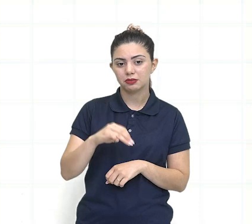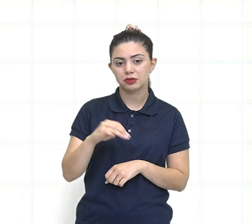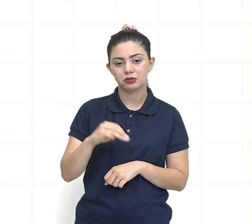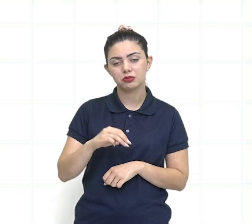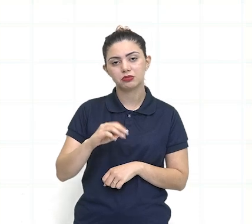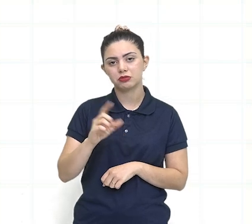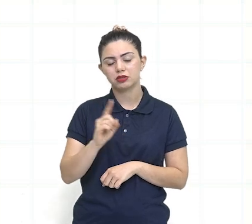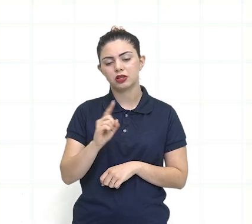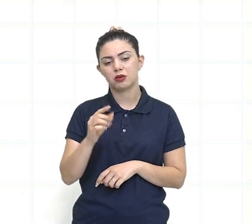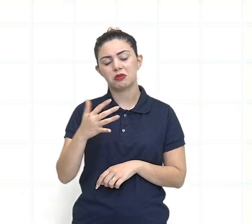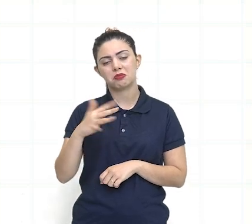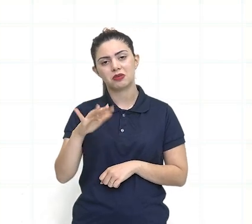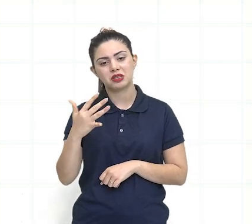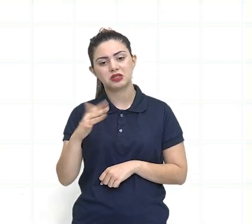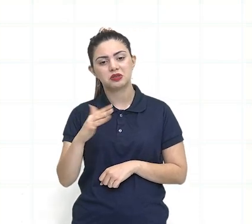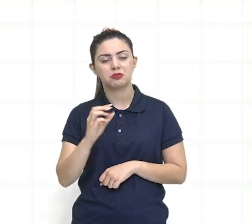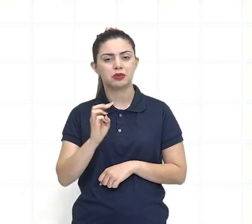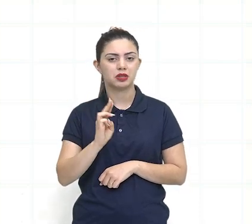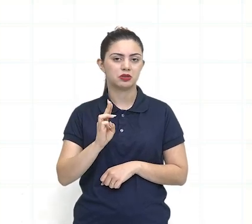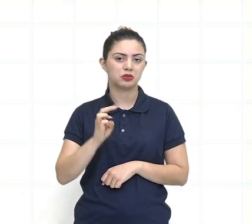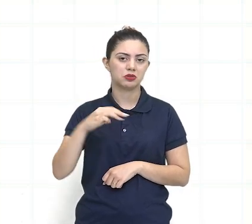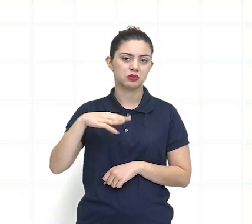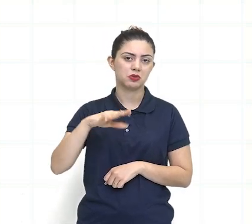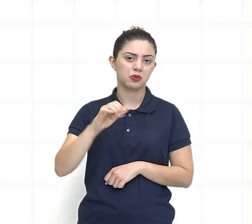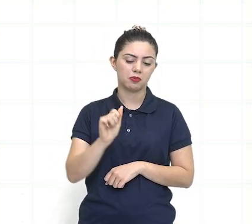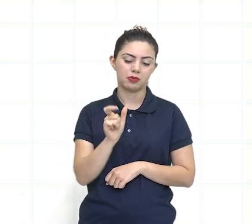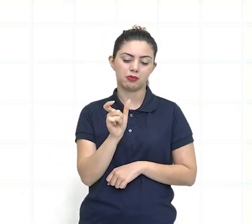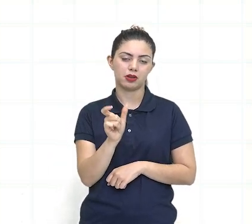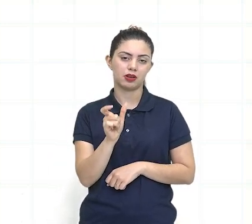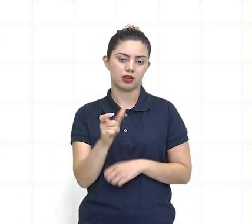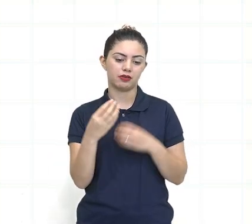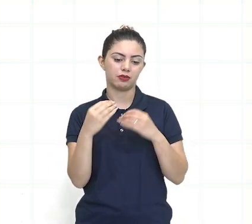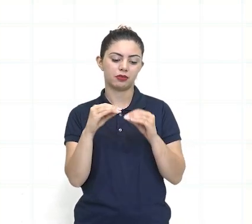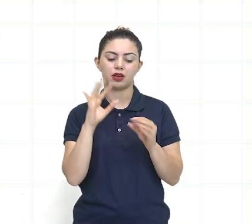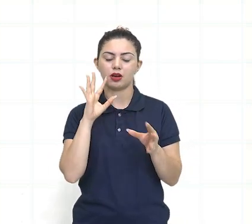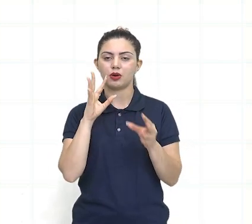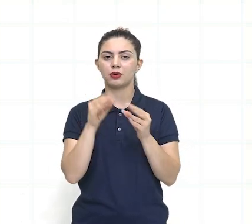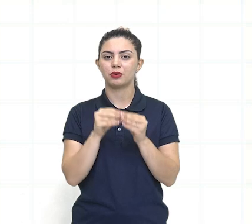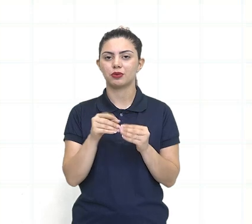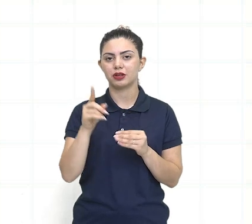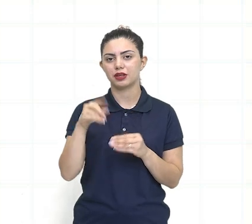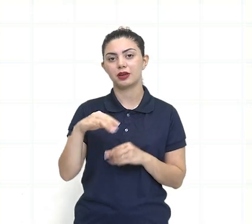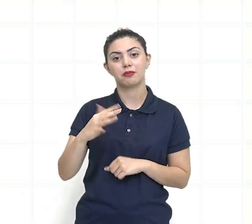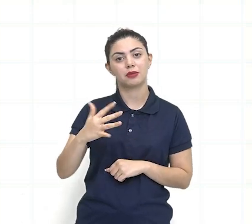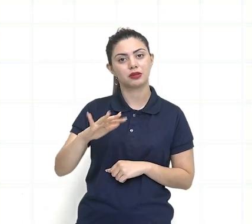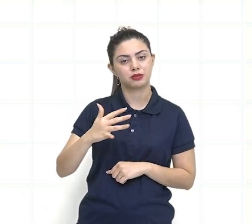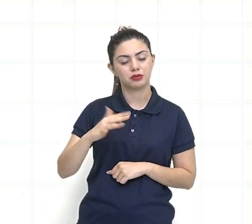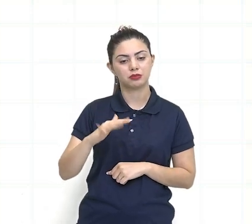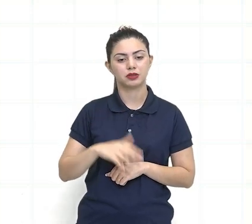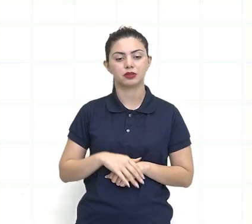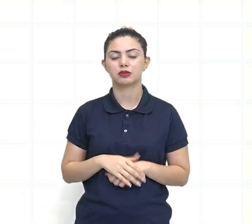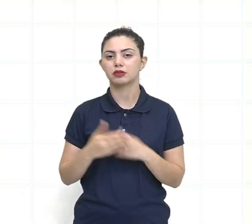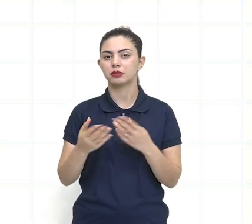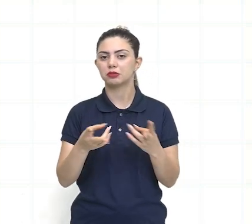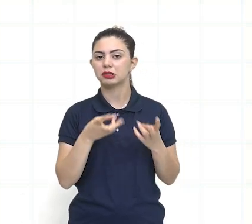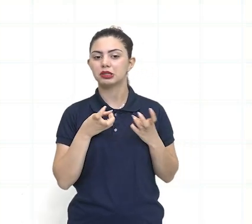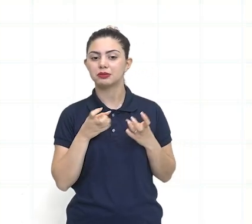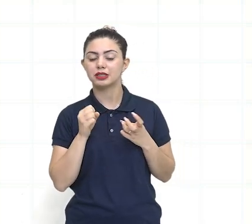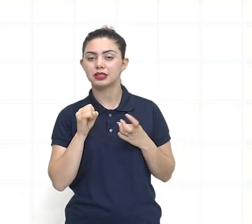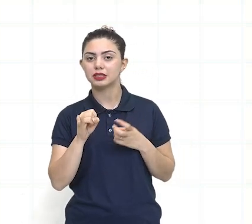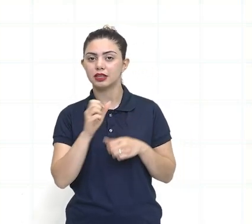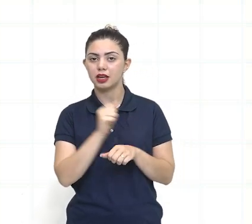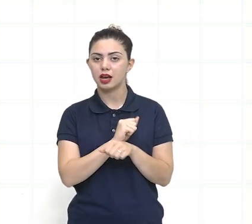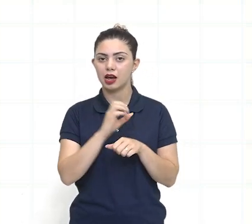em torno de meia hora, foi aproximadamente uma meia hora. Isso para você observar, que se eu coloco